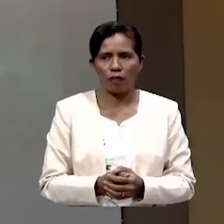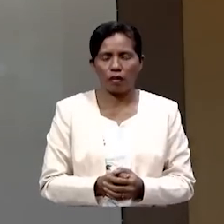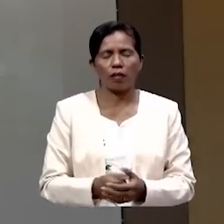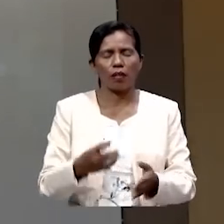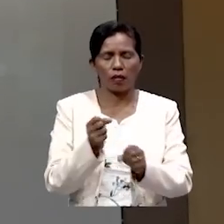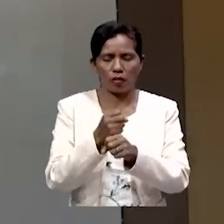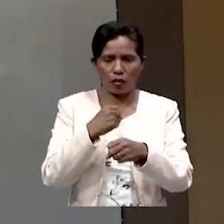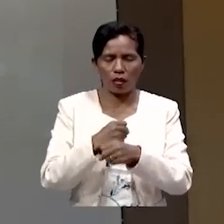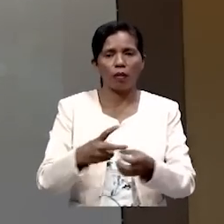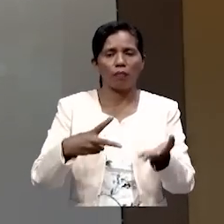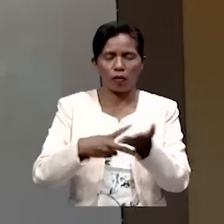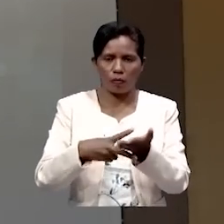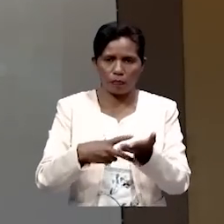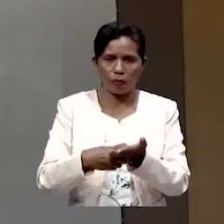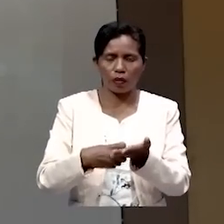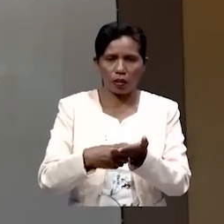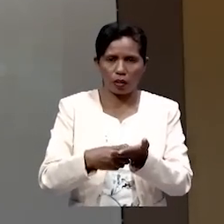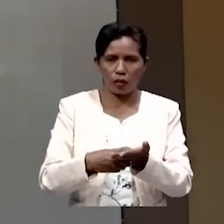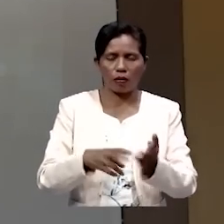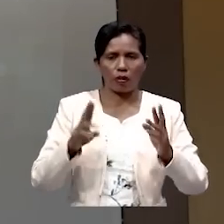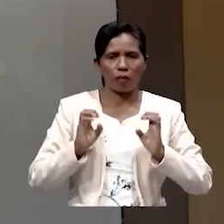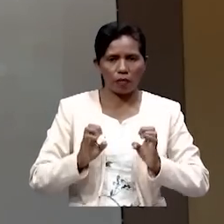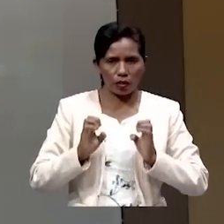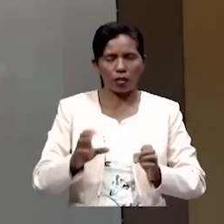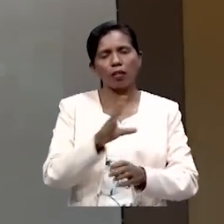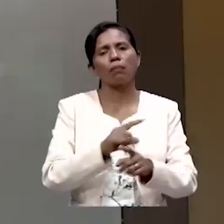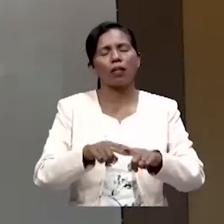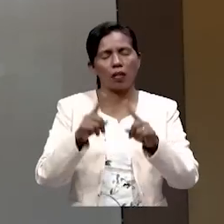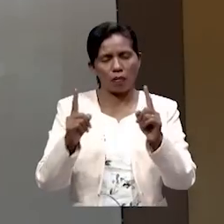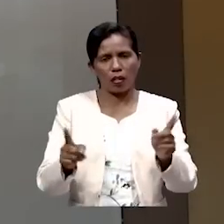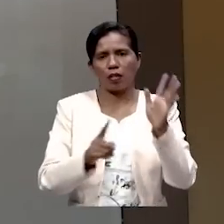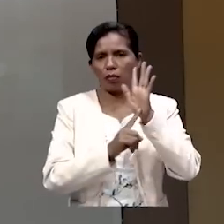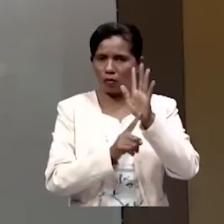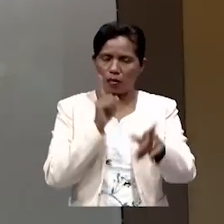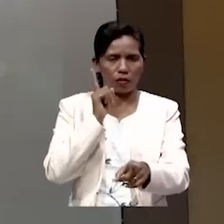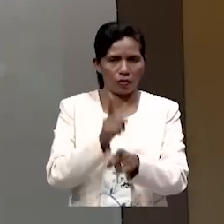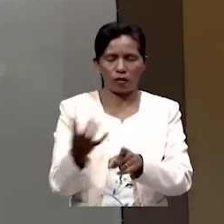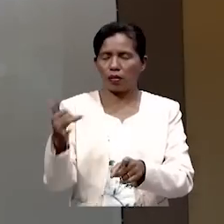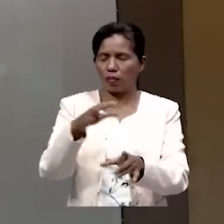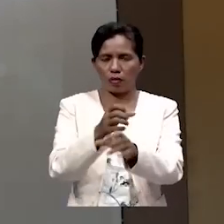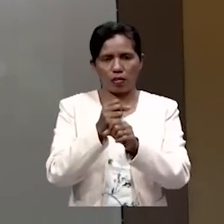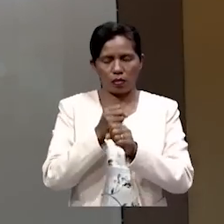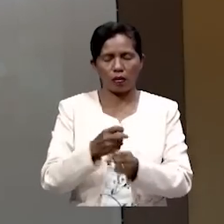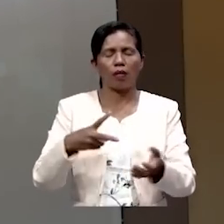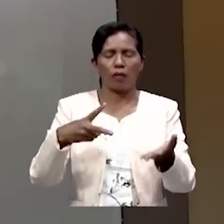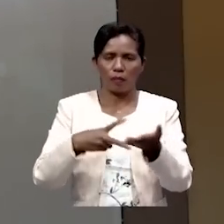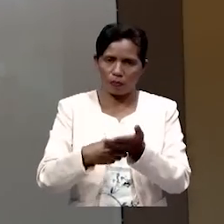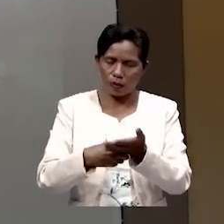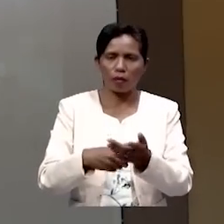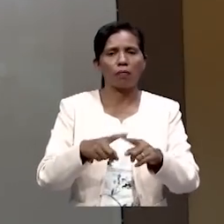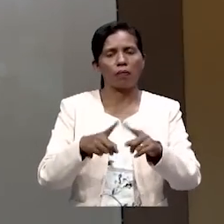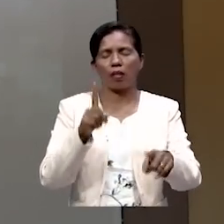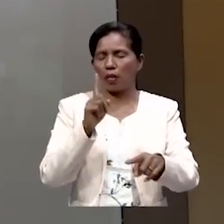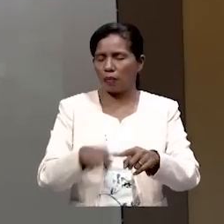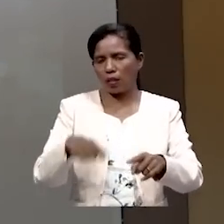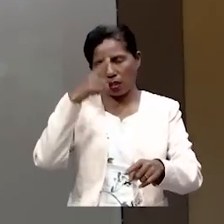passaporte ho urgência mebe to iha altura nebe maklolo sira bele simone sira pasaporte mebe a final dia la bele